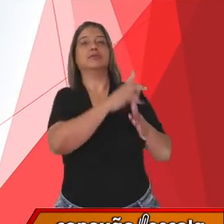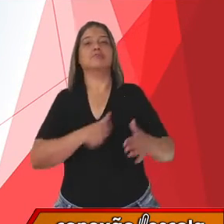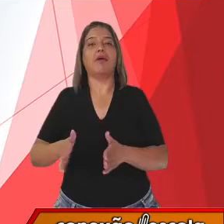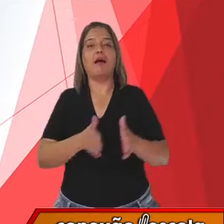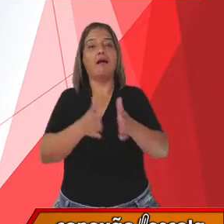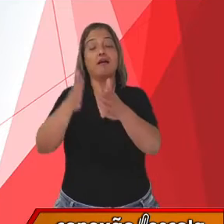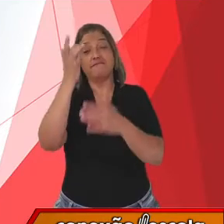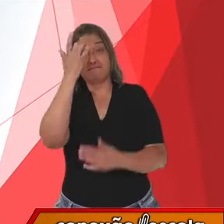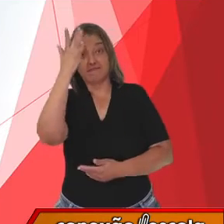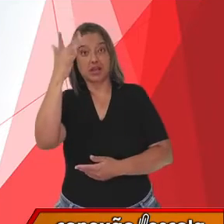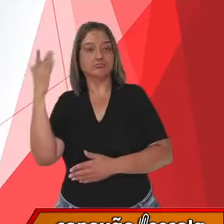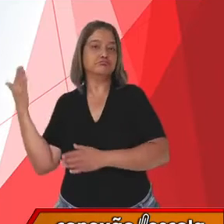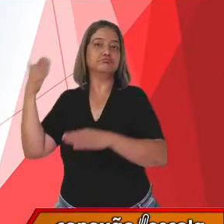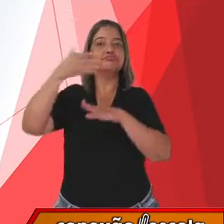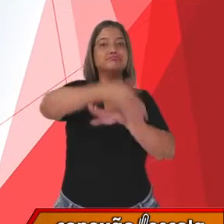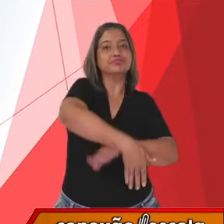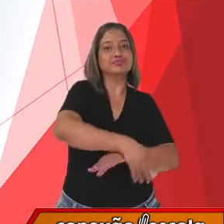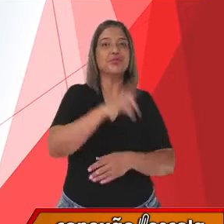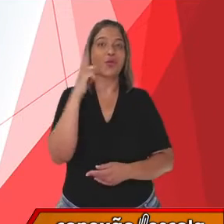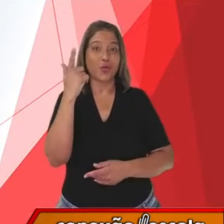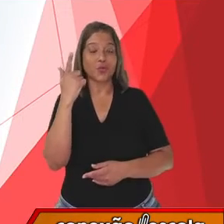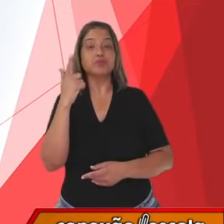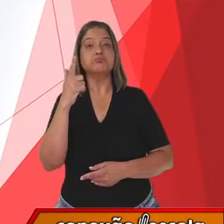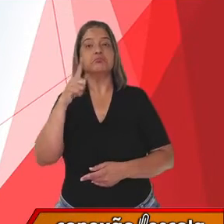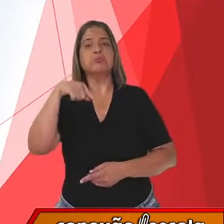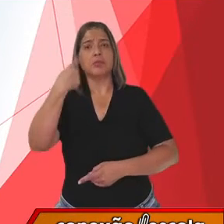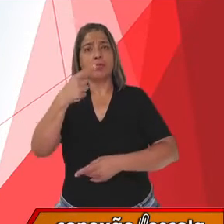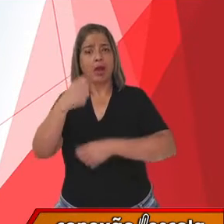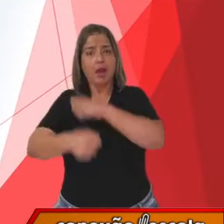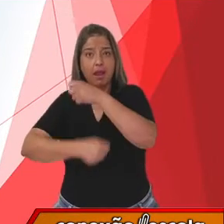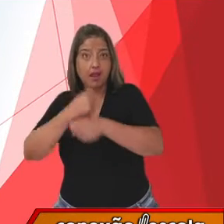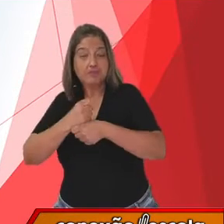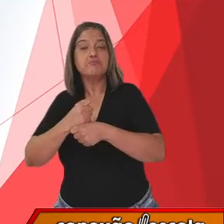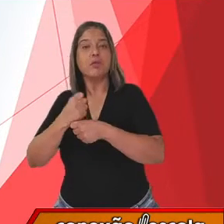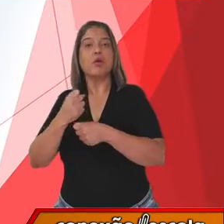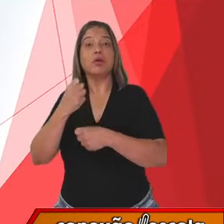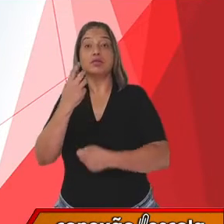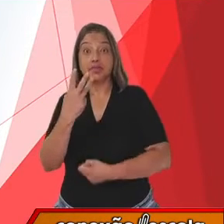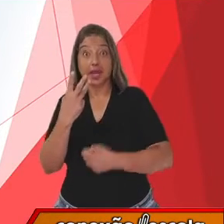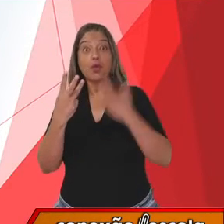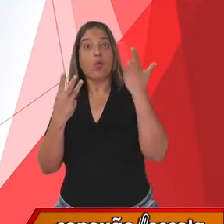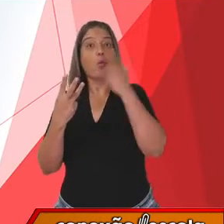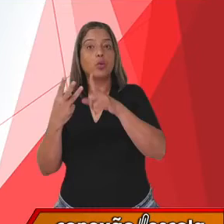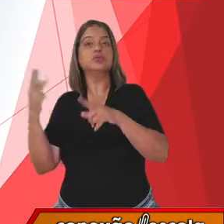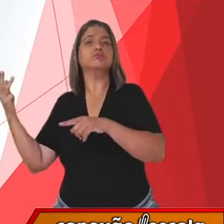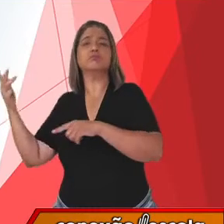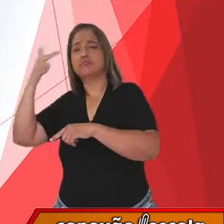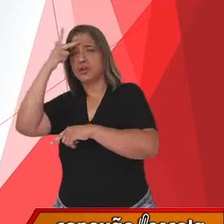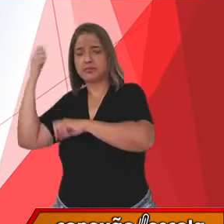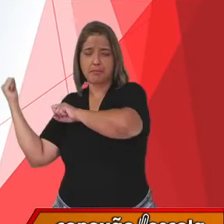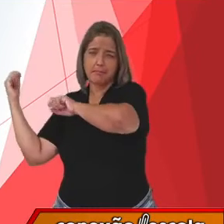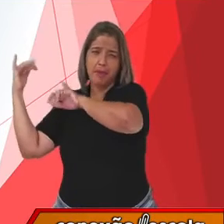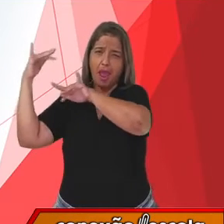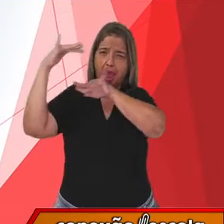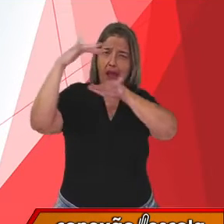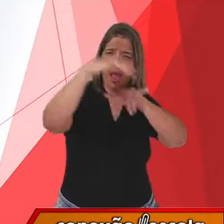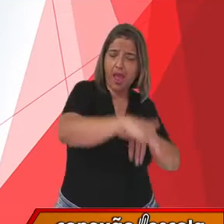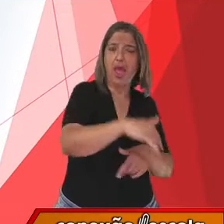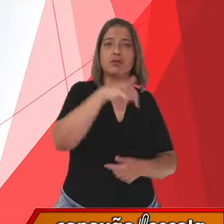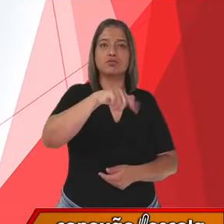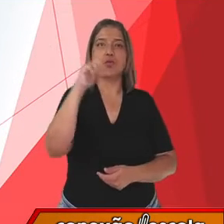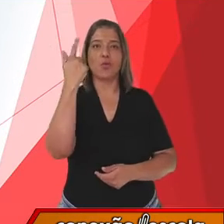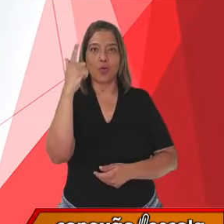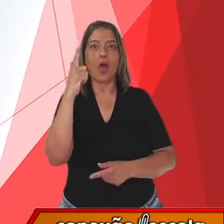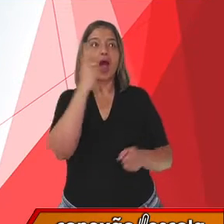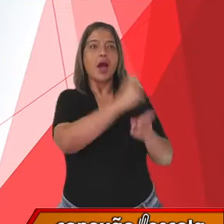anos depois, os bandeirantes voltaram triunfantes a São Paulo, divulgando a descoberta de